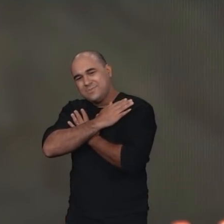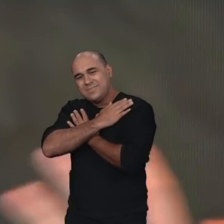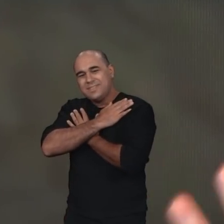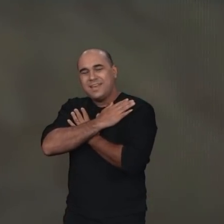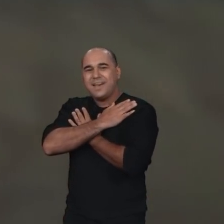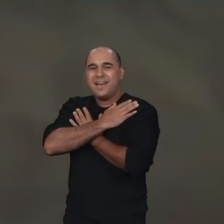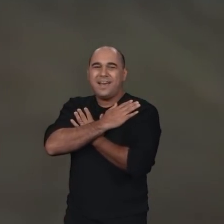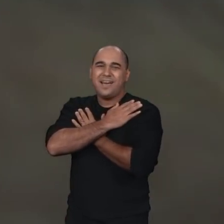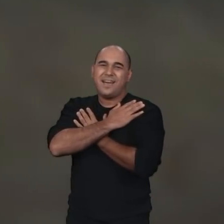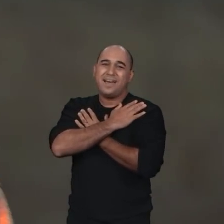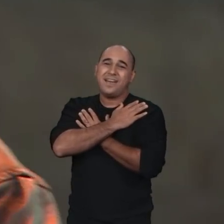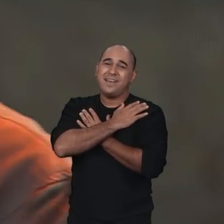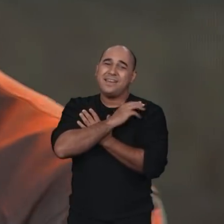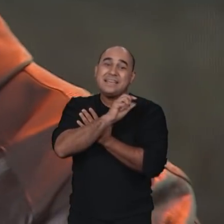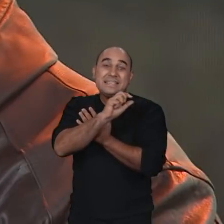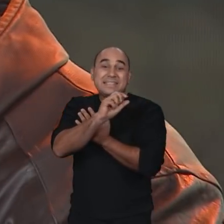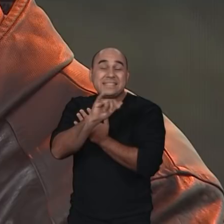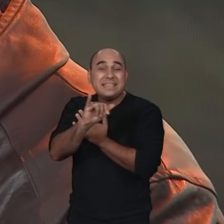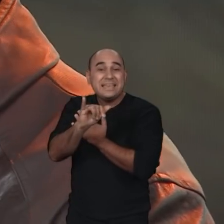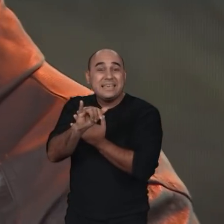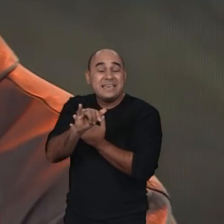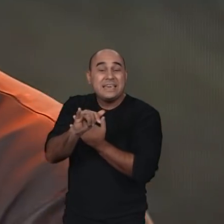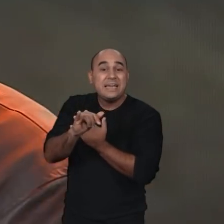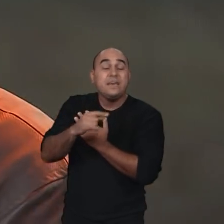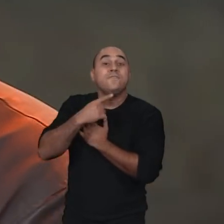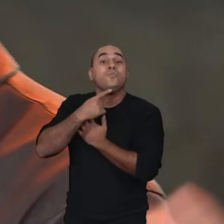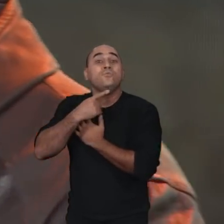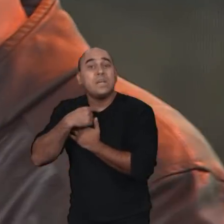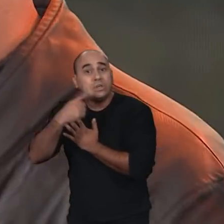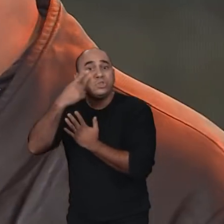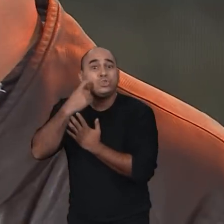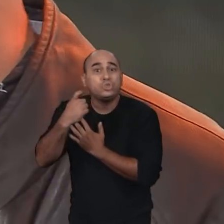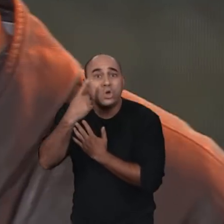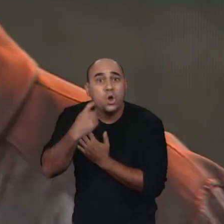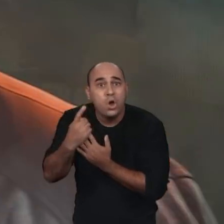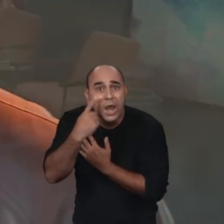braços. Se o choro insistir,